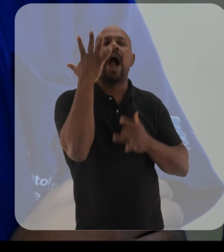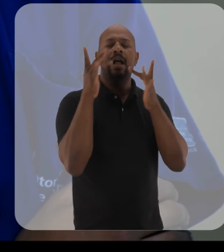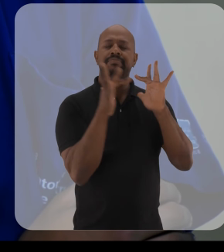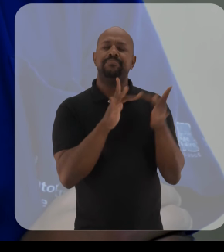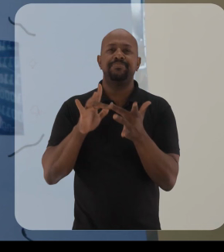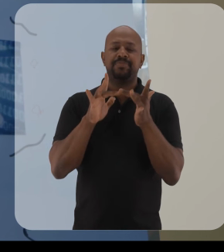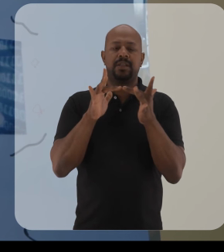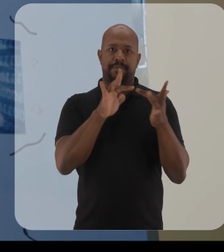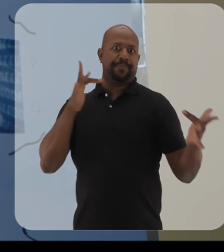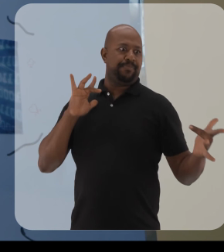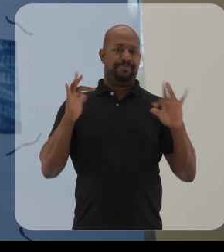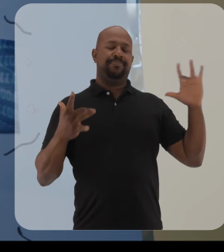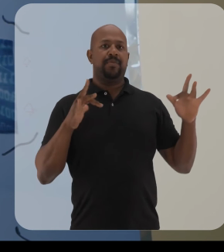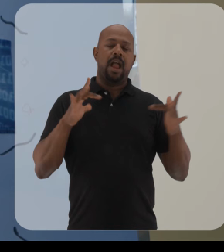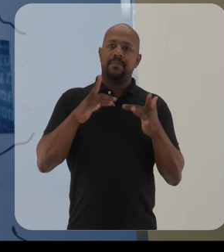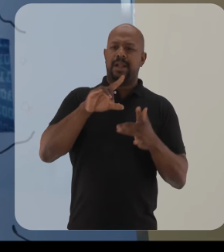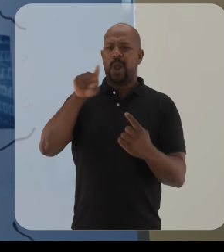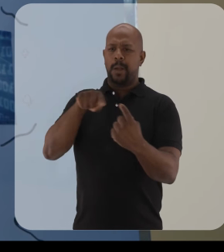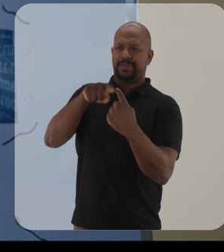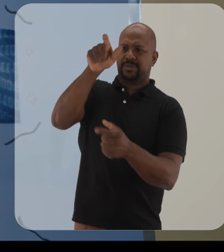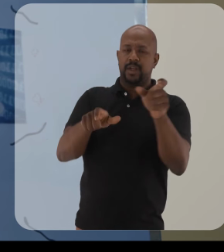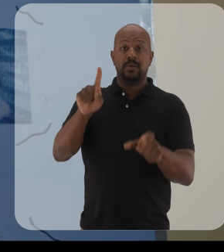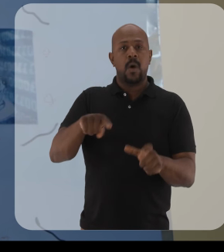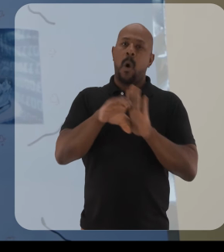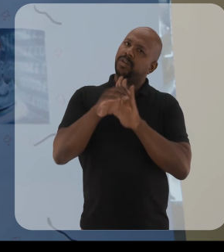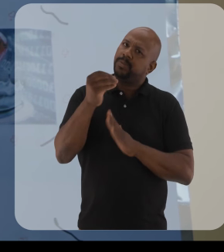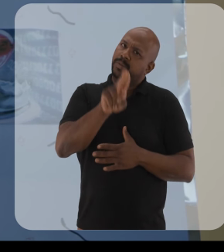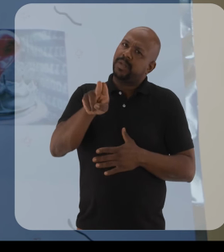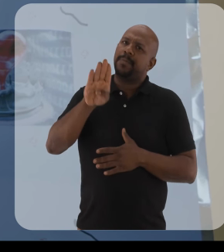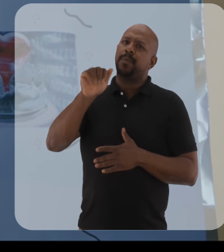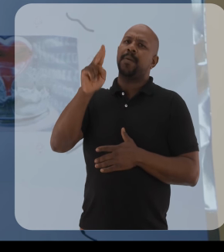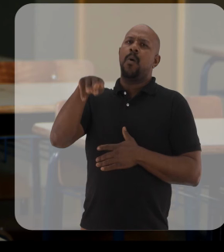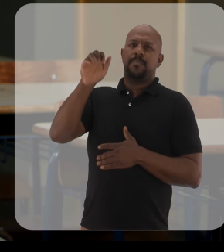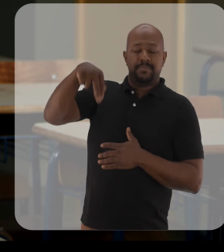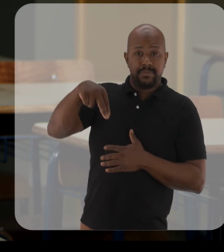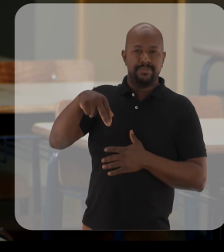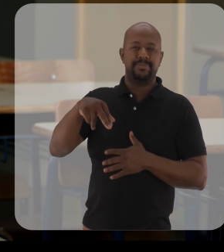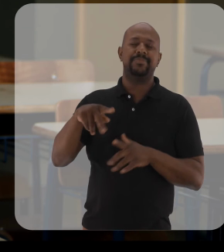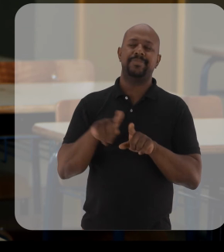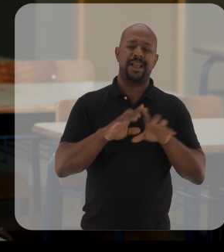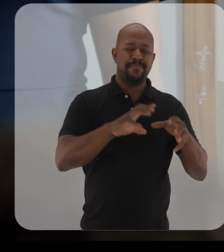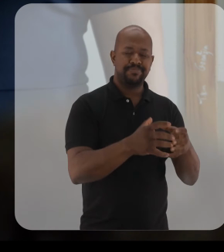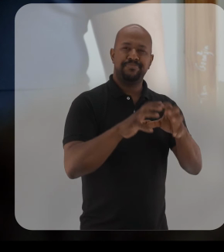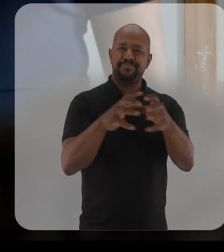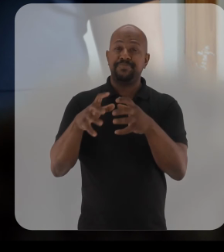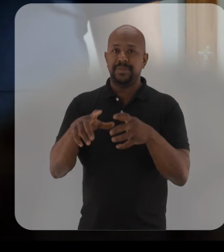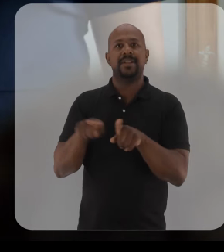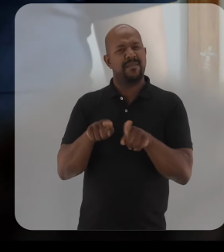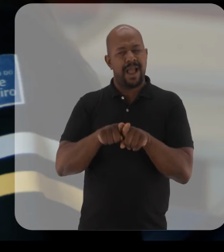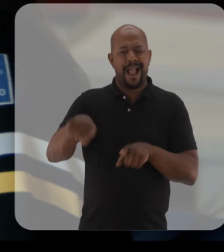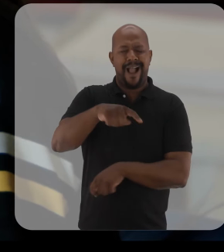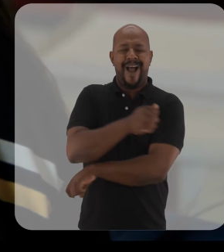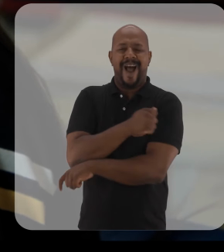facilidade de conectar-se e desconectar-se objetificando o outro, um conceito muito utilizado por Bauman. Além das estações, os alunos também